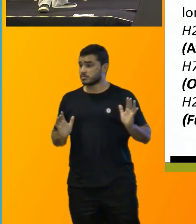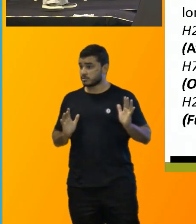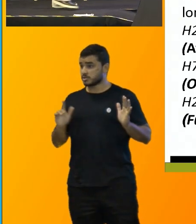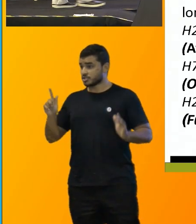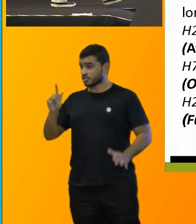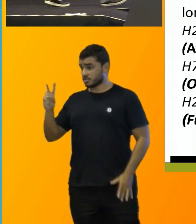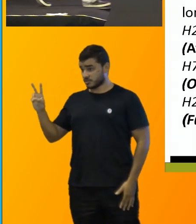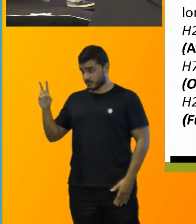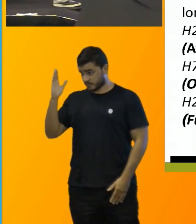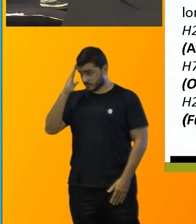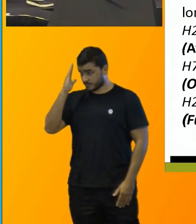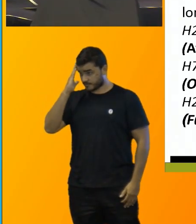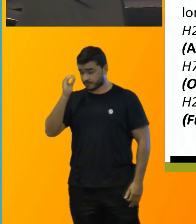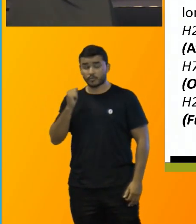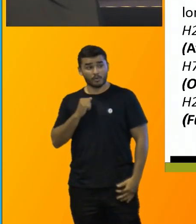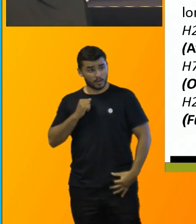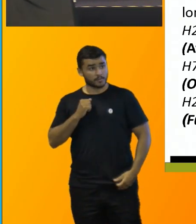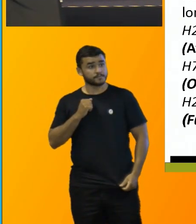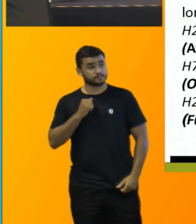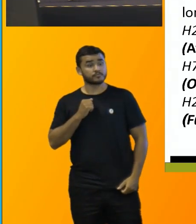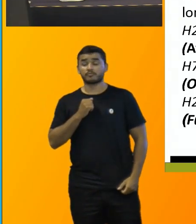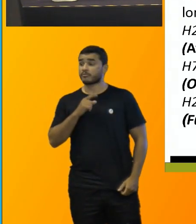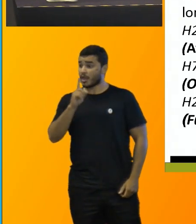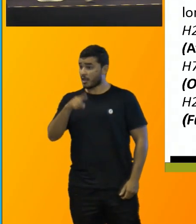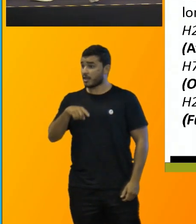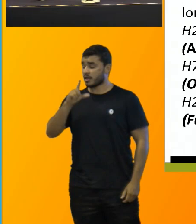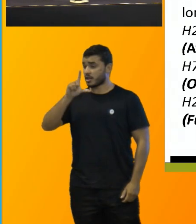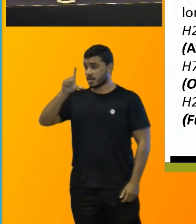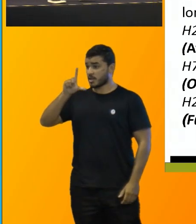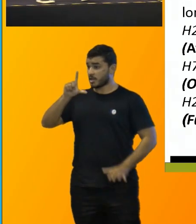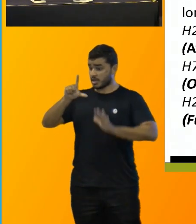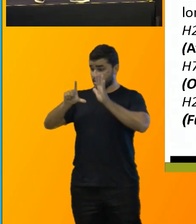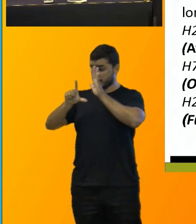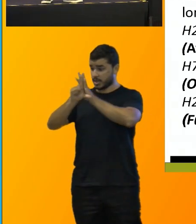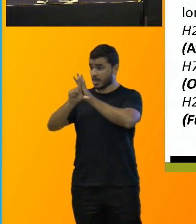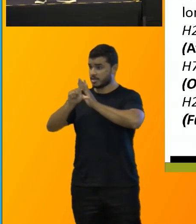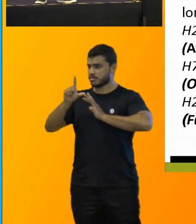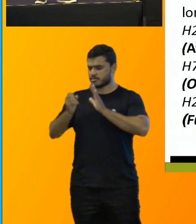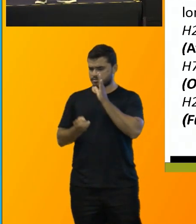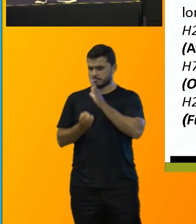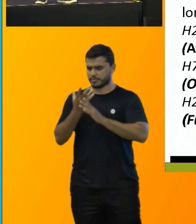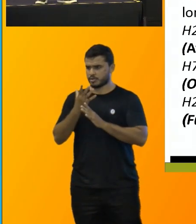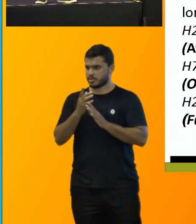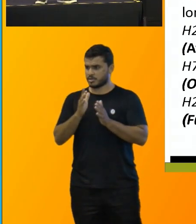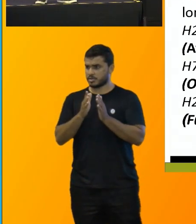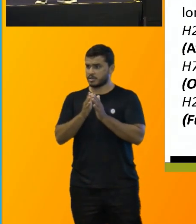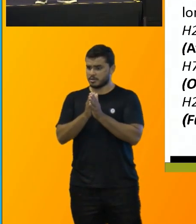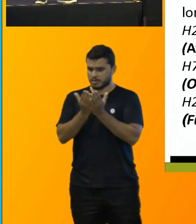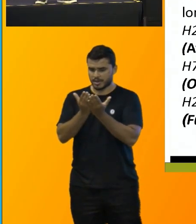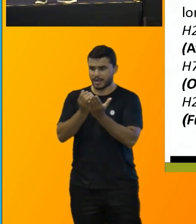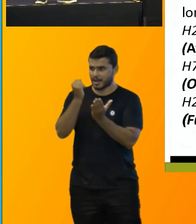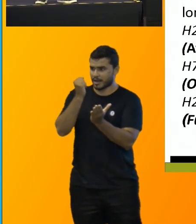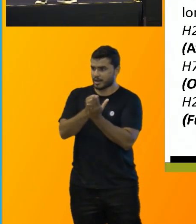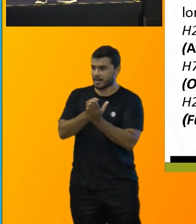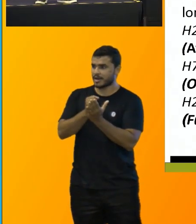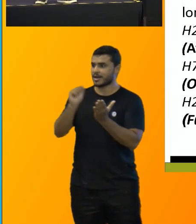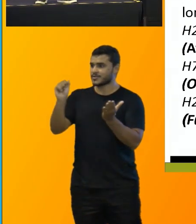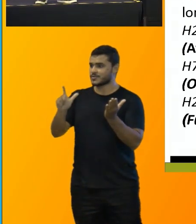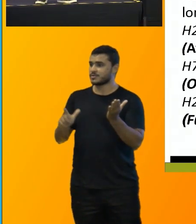atribuído a Vargas a criação de leis que ele não criou por um motivo simples: ele já tinha